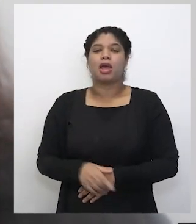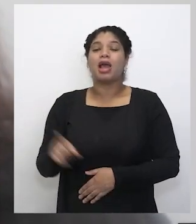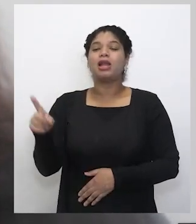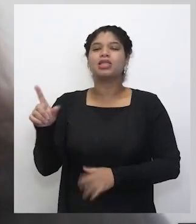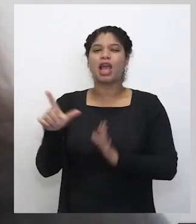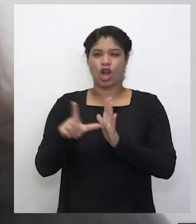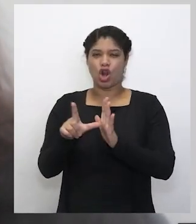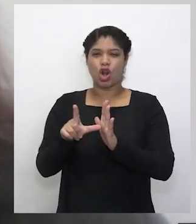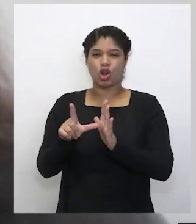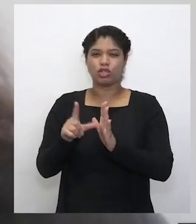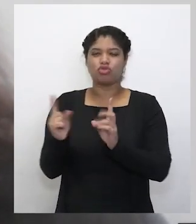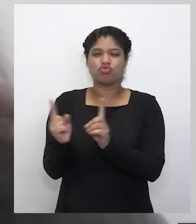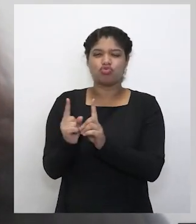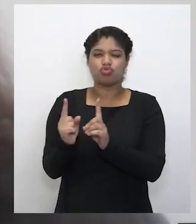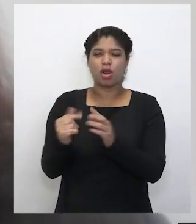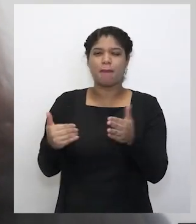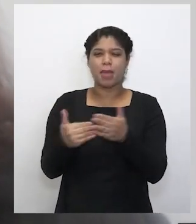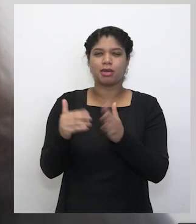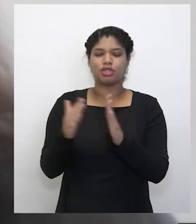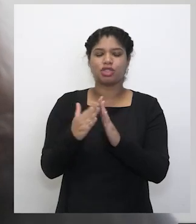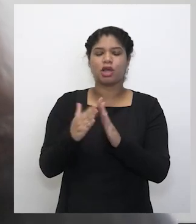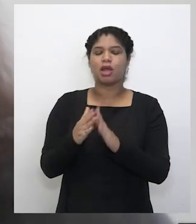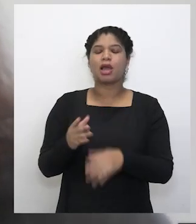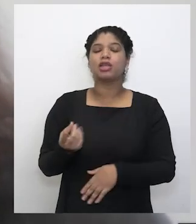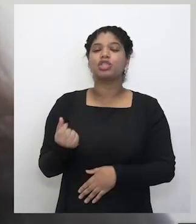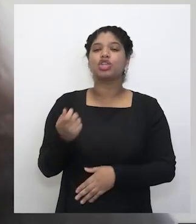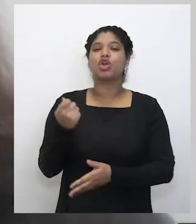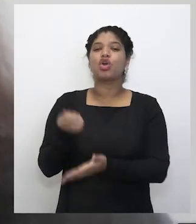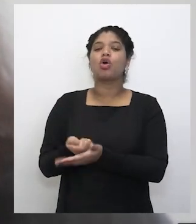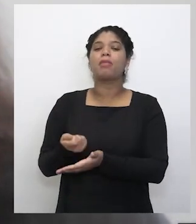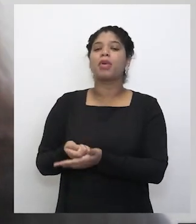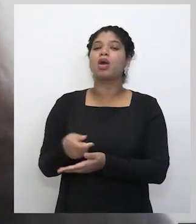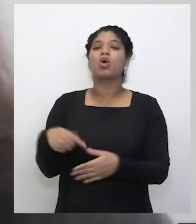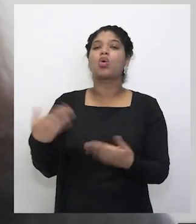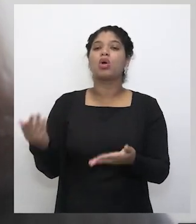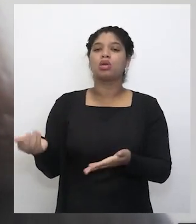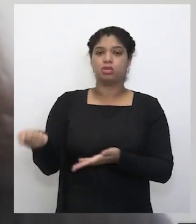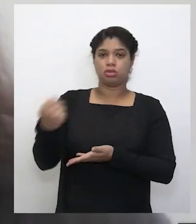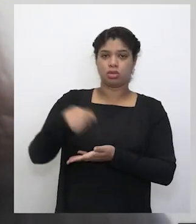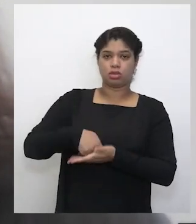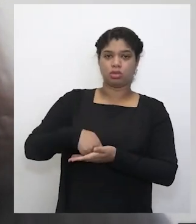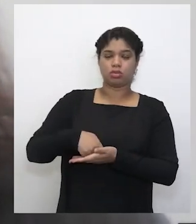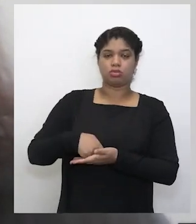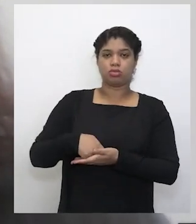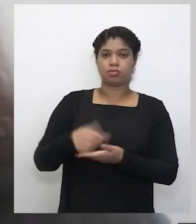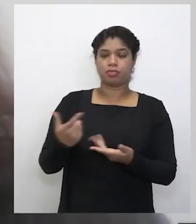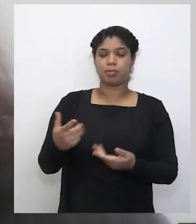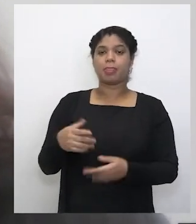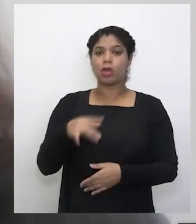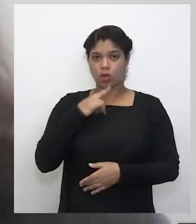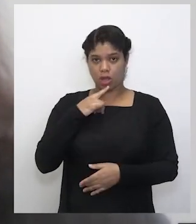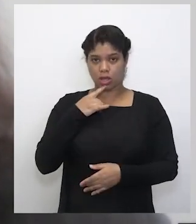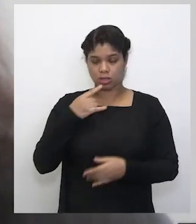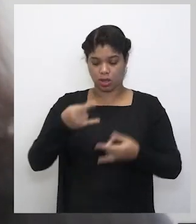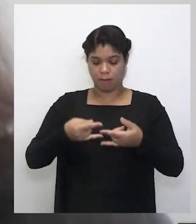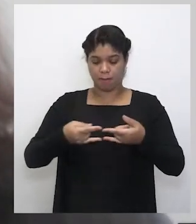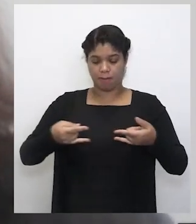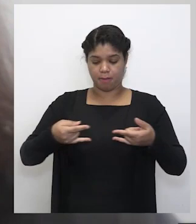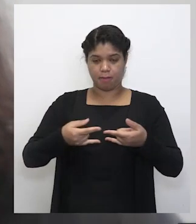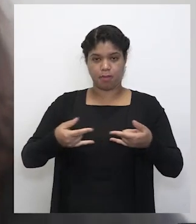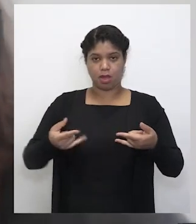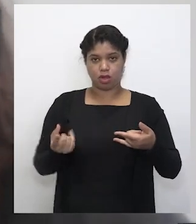ali, na quitanda, no mercadinho perto de casa, quanto que volta de troco, se eles conhecem aquela nota, se eles conhecem as